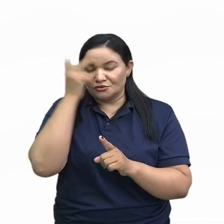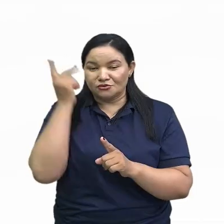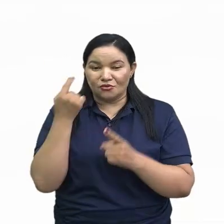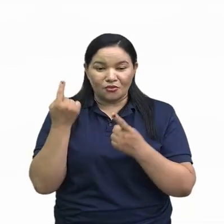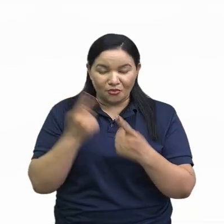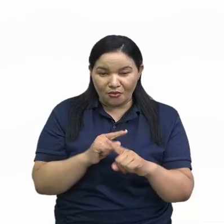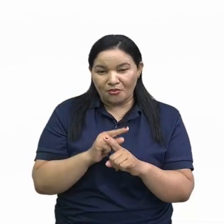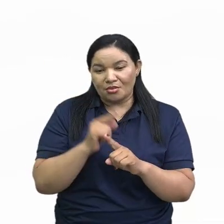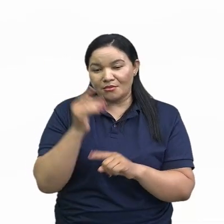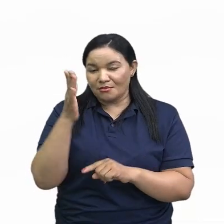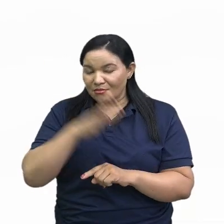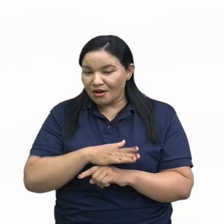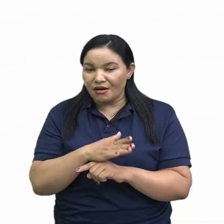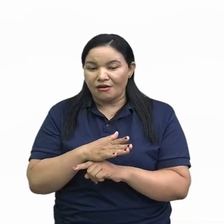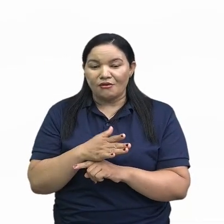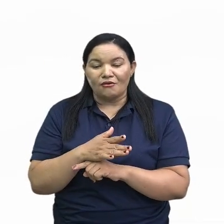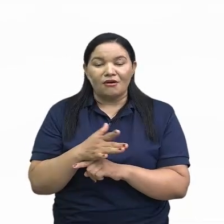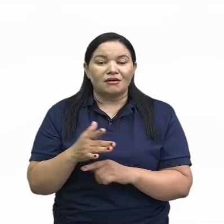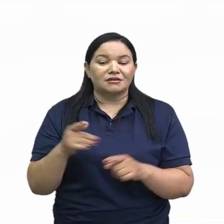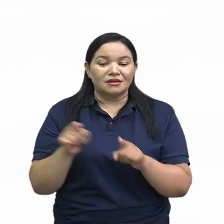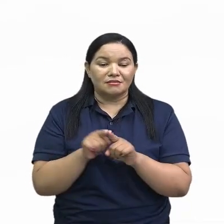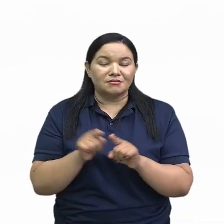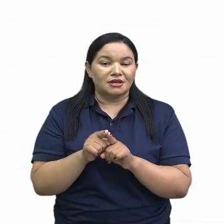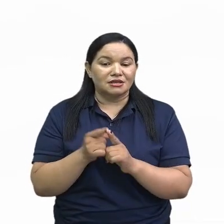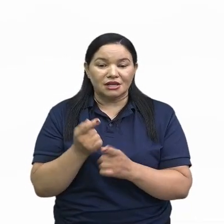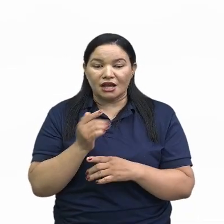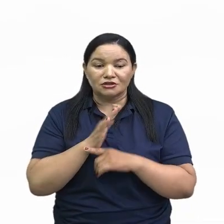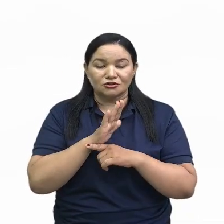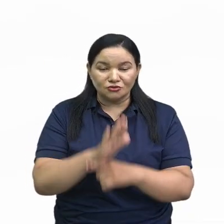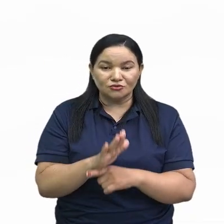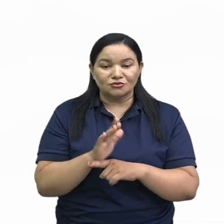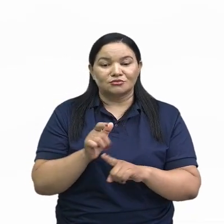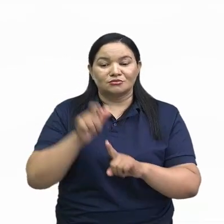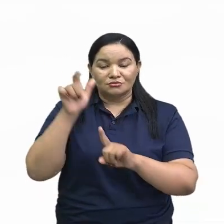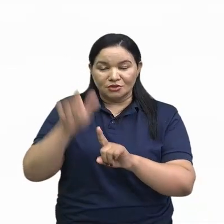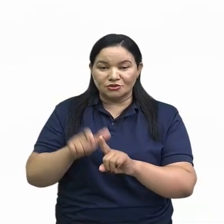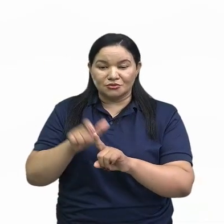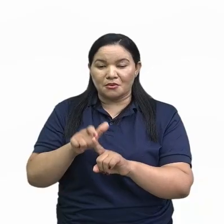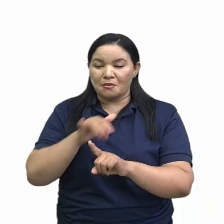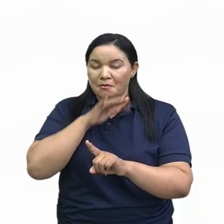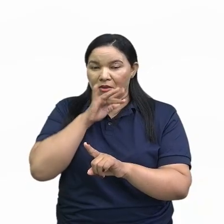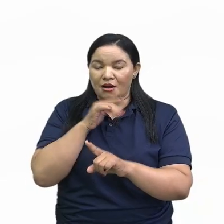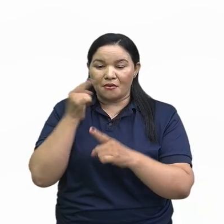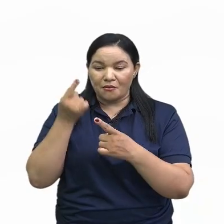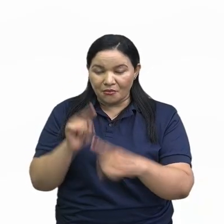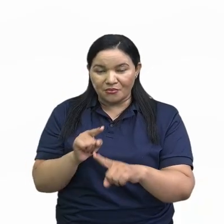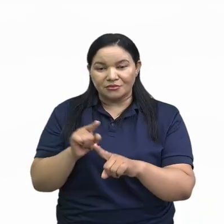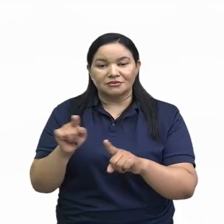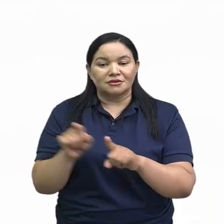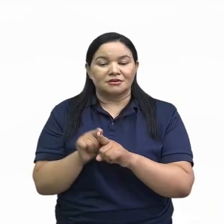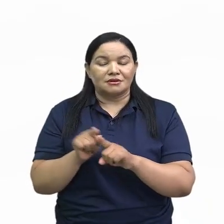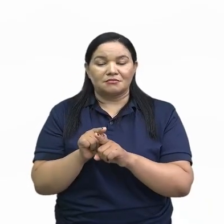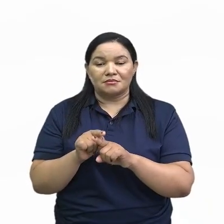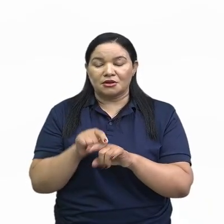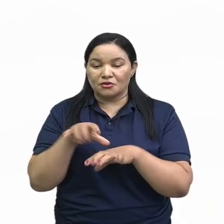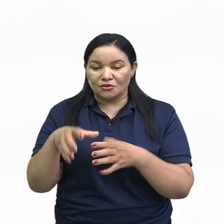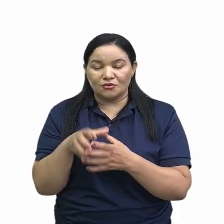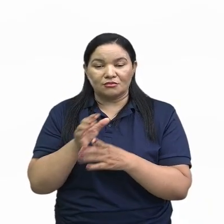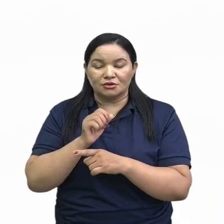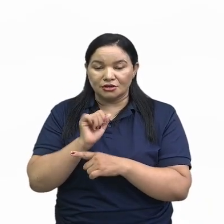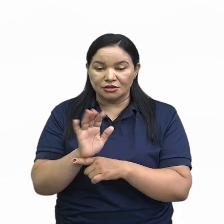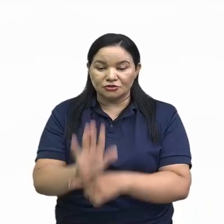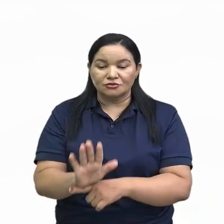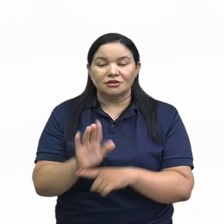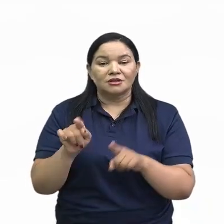outros personagens secundários que ajudam o antagonista, o vilão da história a fazer o mal. Então a gente tem essa ideia de